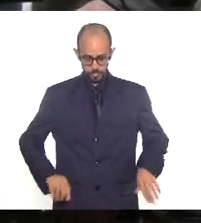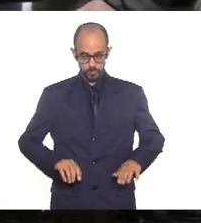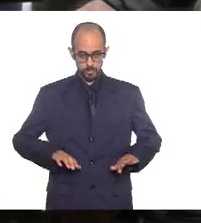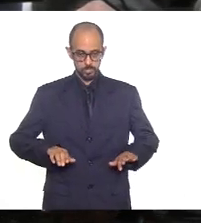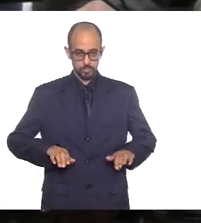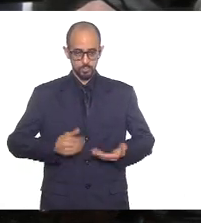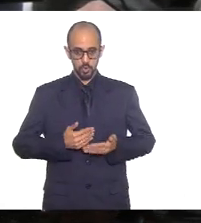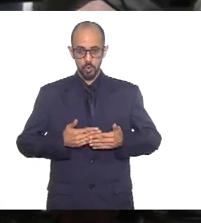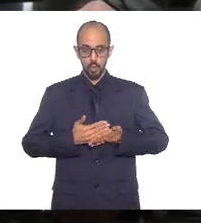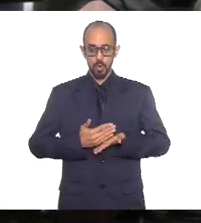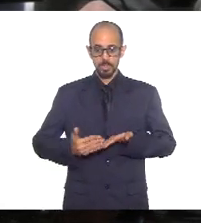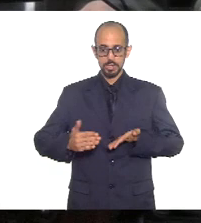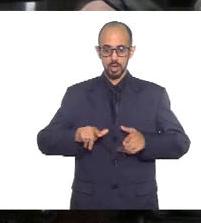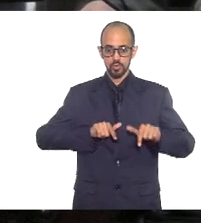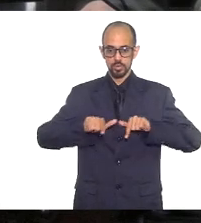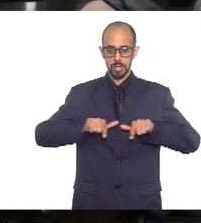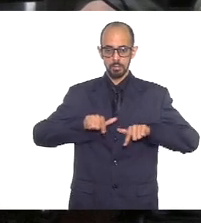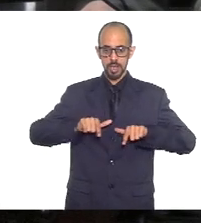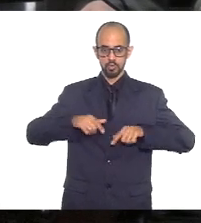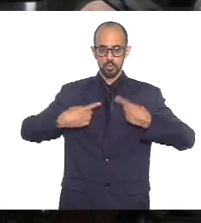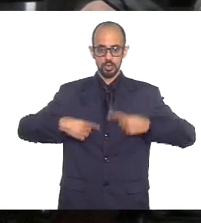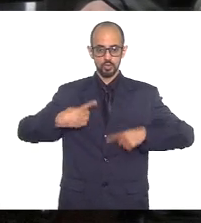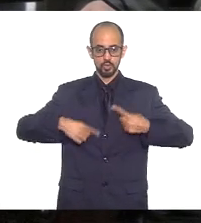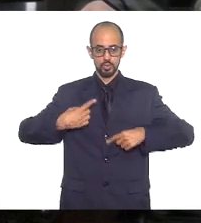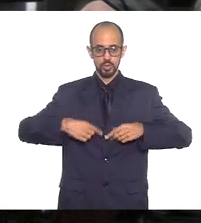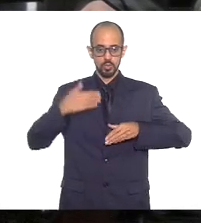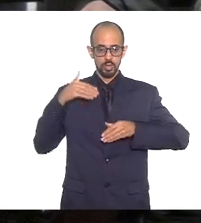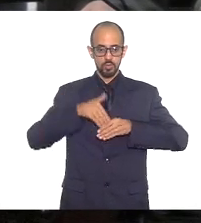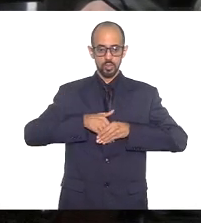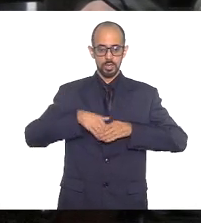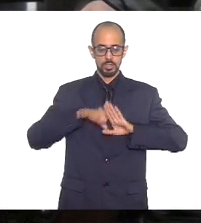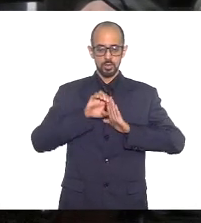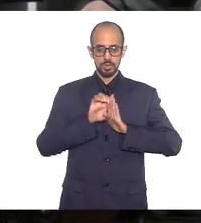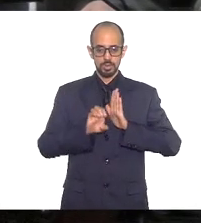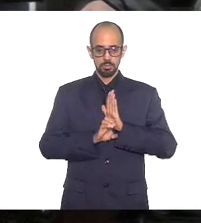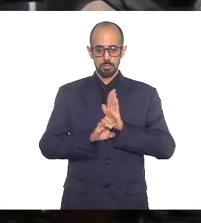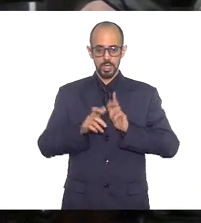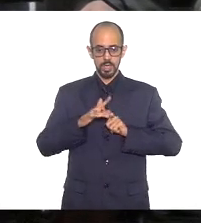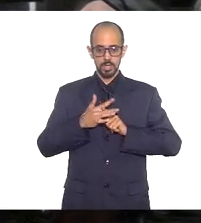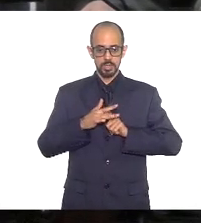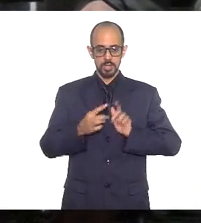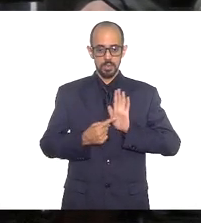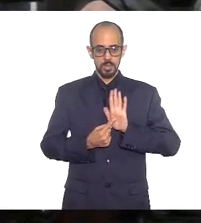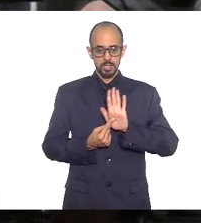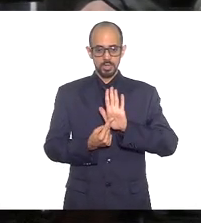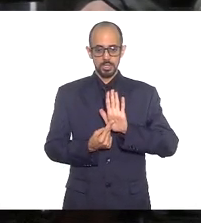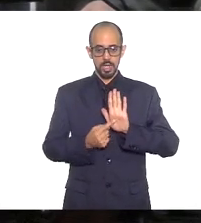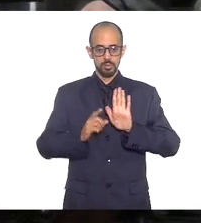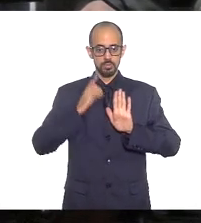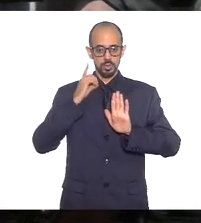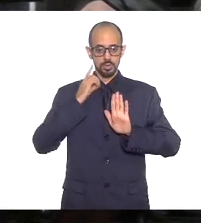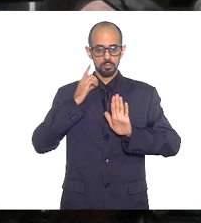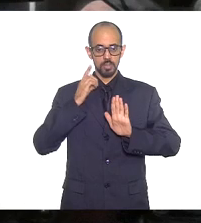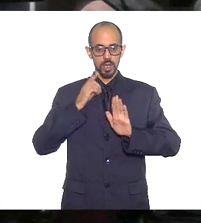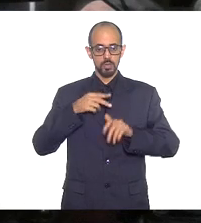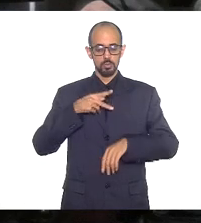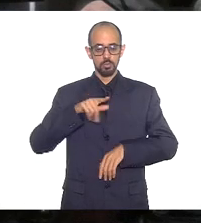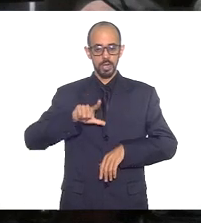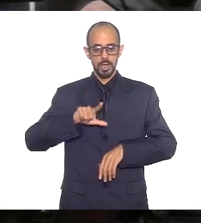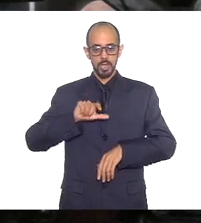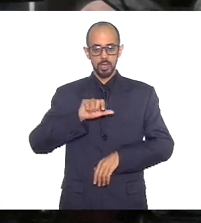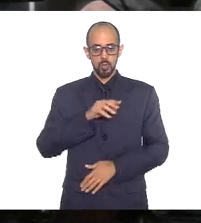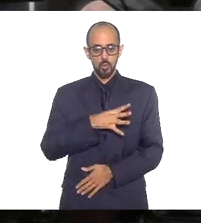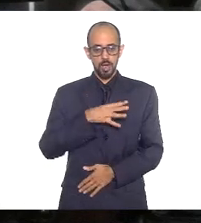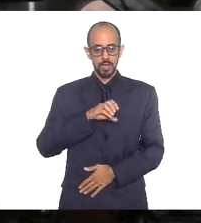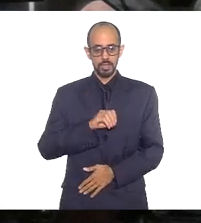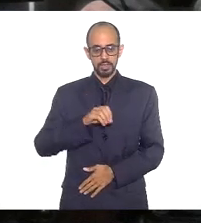Vamos iniciar os trabalhos com a discussão da votação do parecer às emendas apresentadas pelos senhores deputados ao projeto de lei número